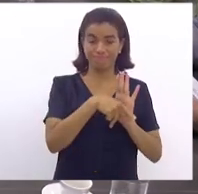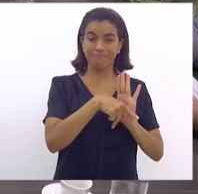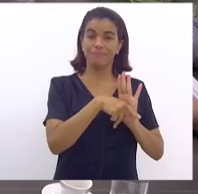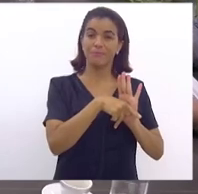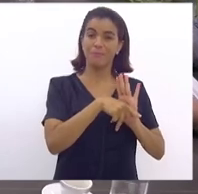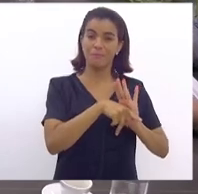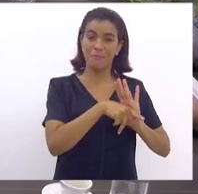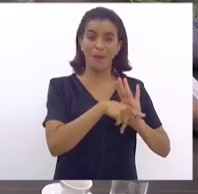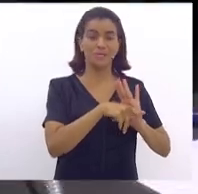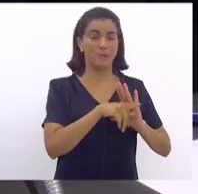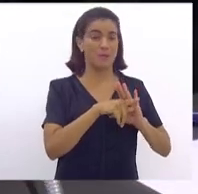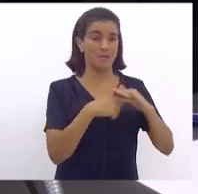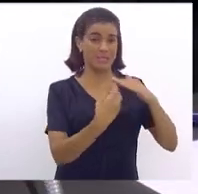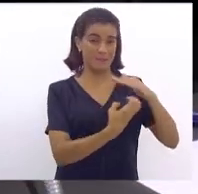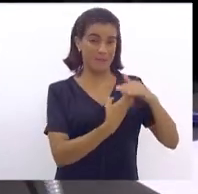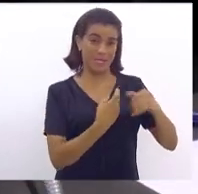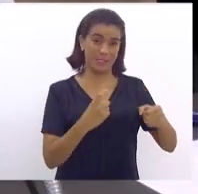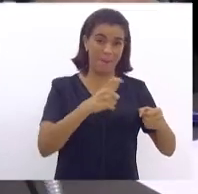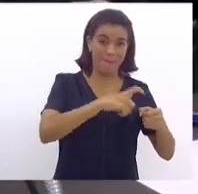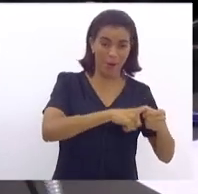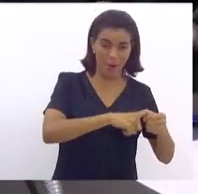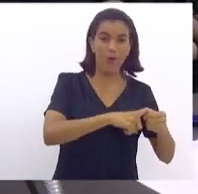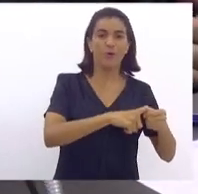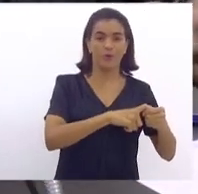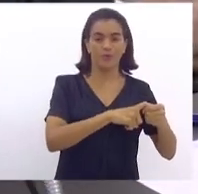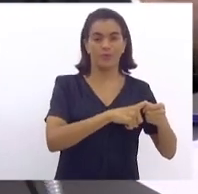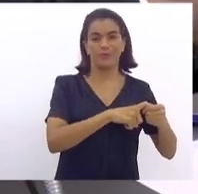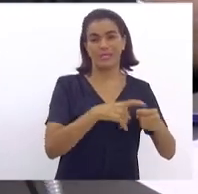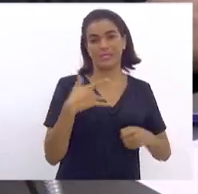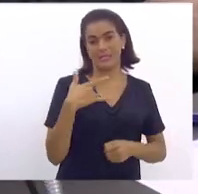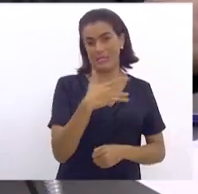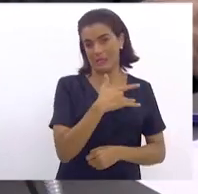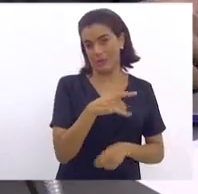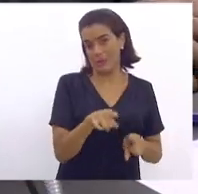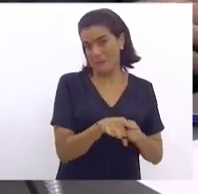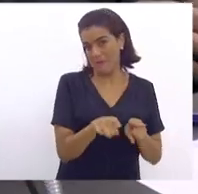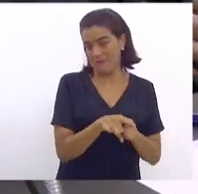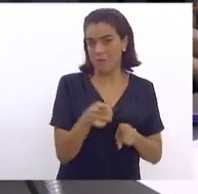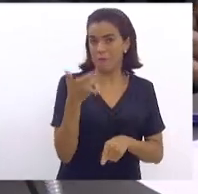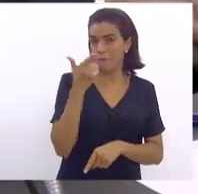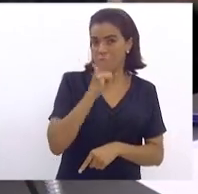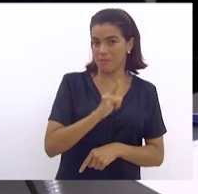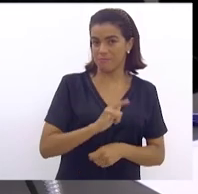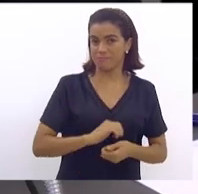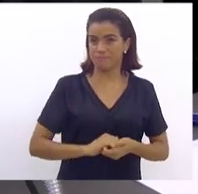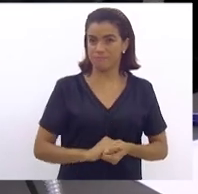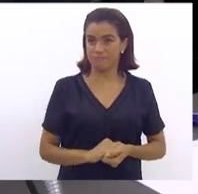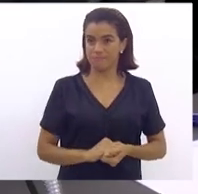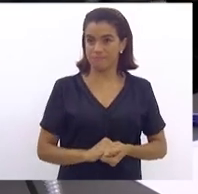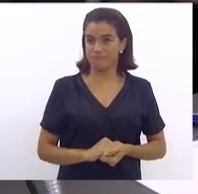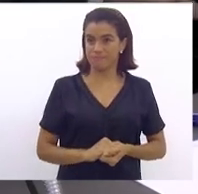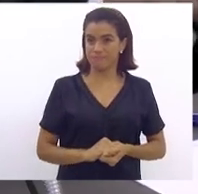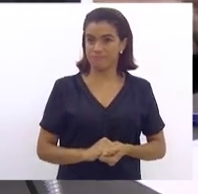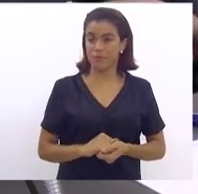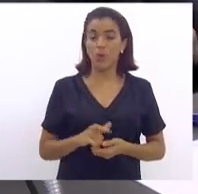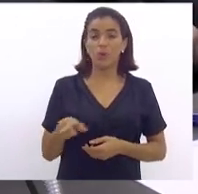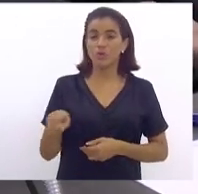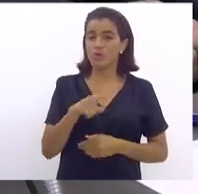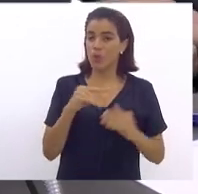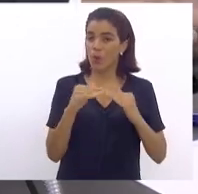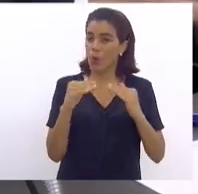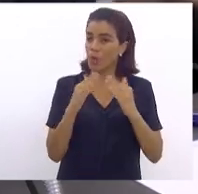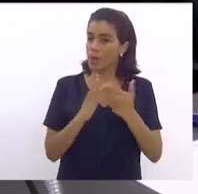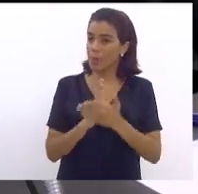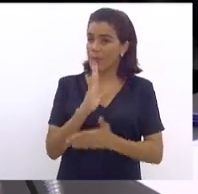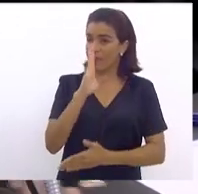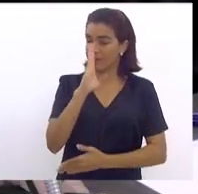para as próprias concessionárias isso vai ser de fácil acesso também. Então, em votação, os que aprovam permaneçam como